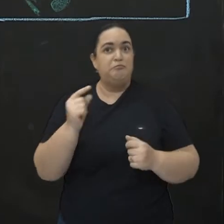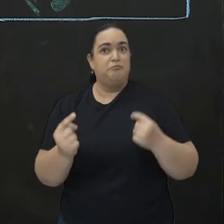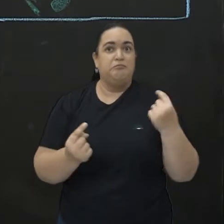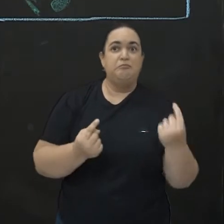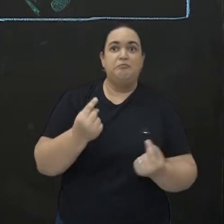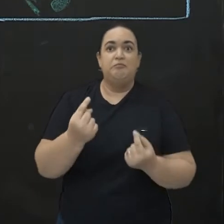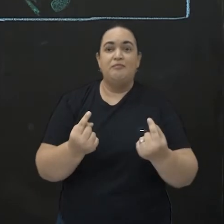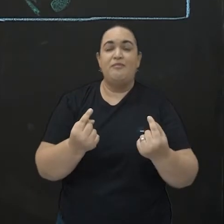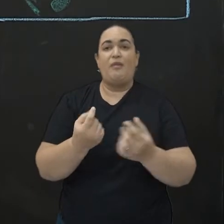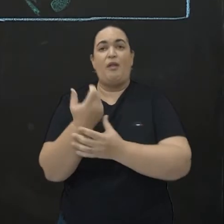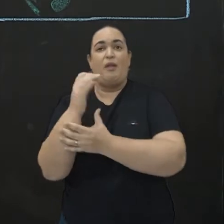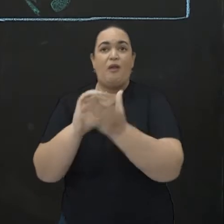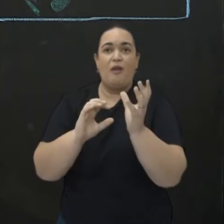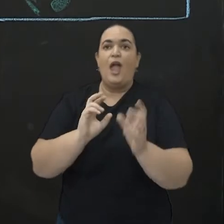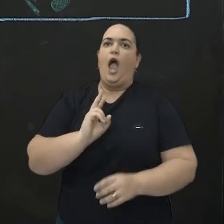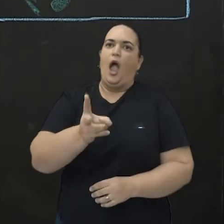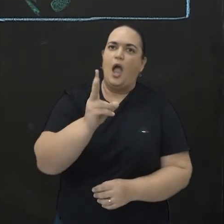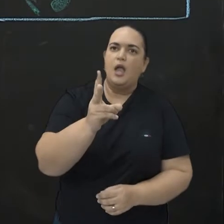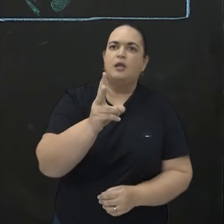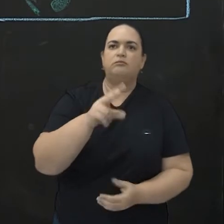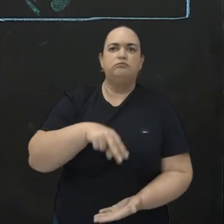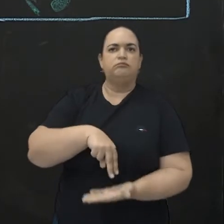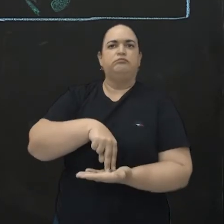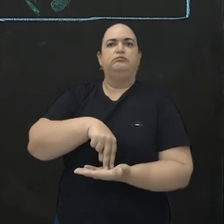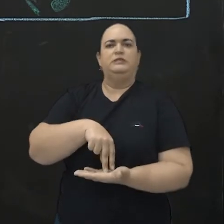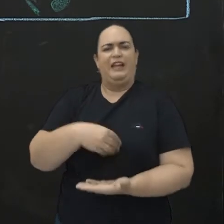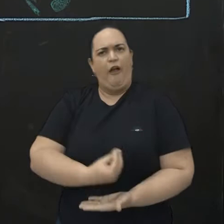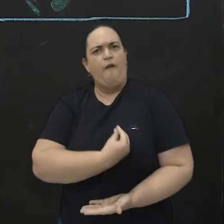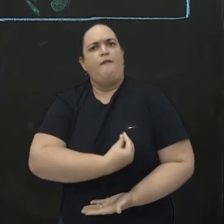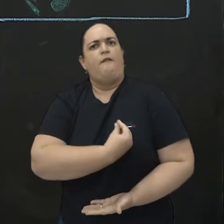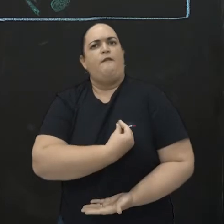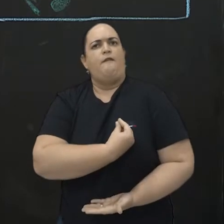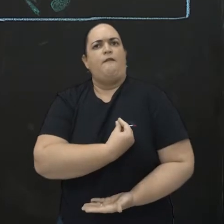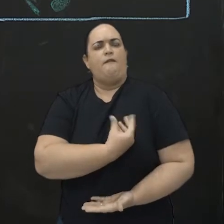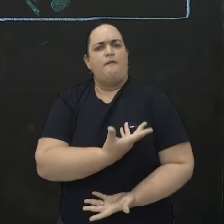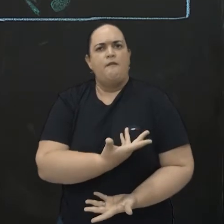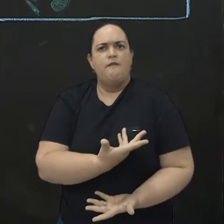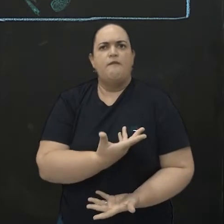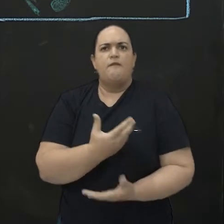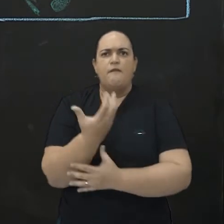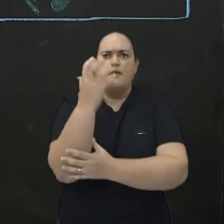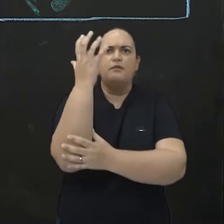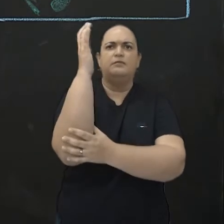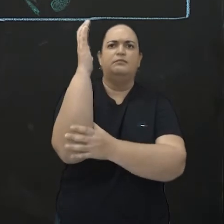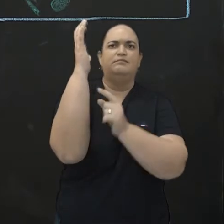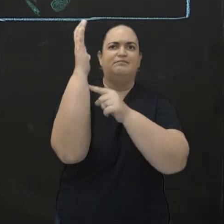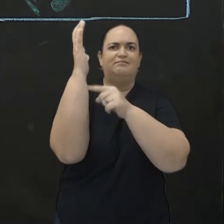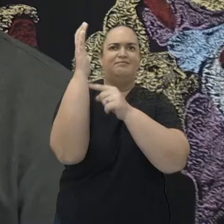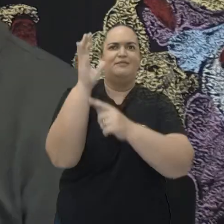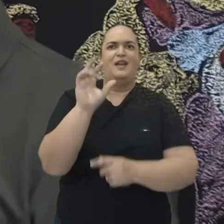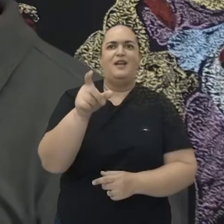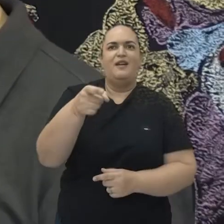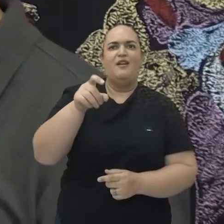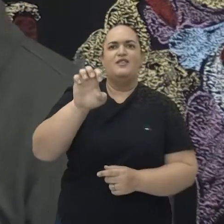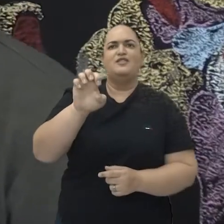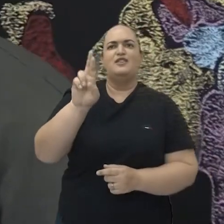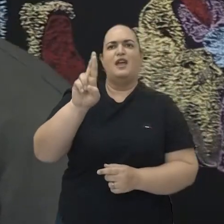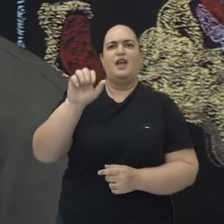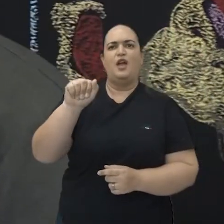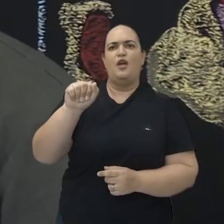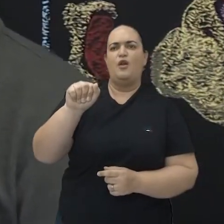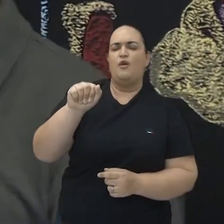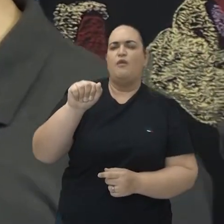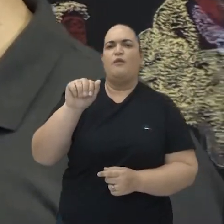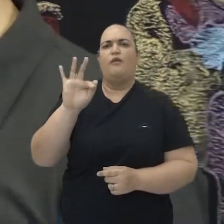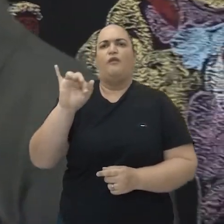que consegue suportar ainda dessa situação do clima semiárido, as plantas xerófitas, ok? Na região da